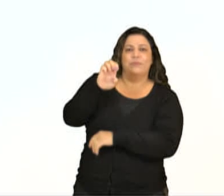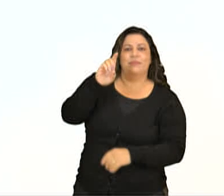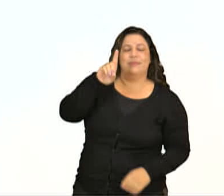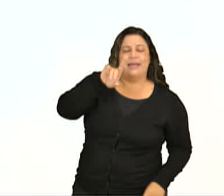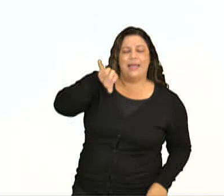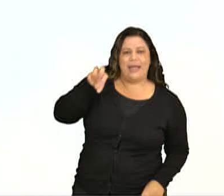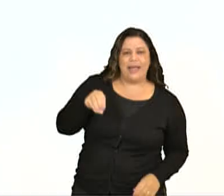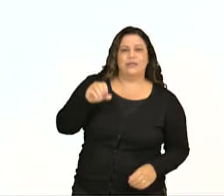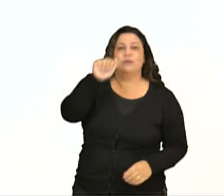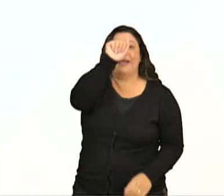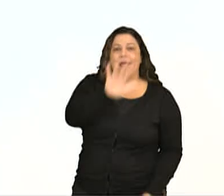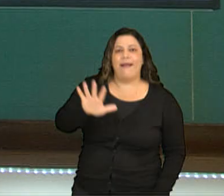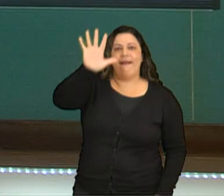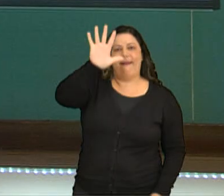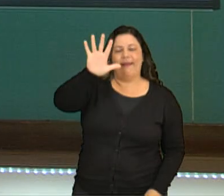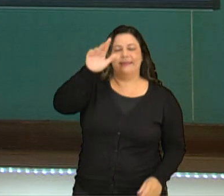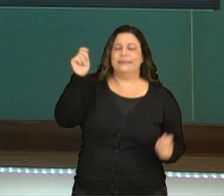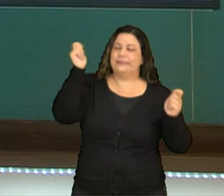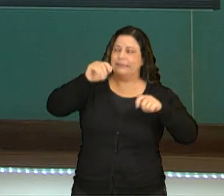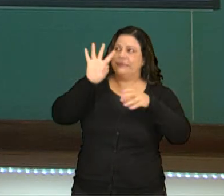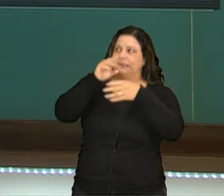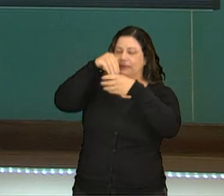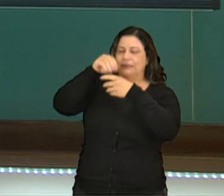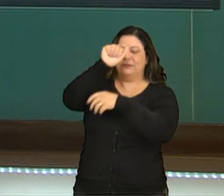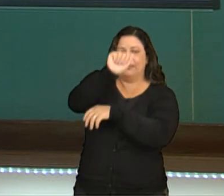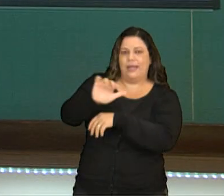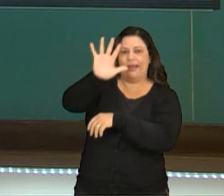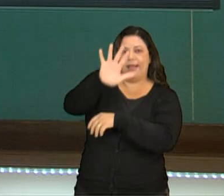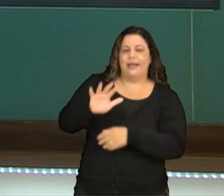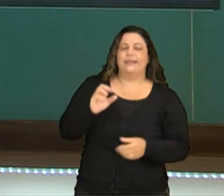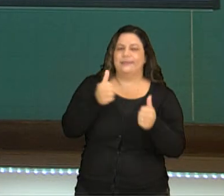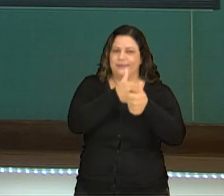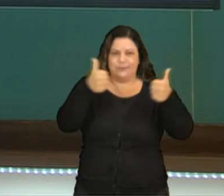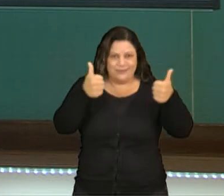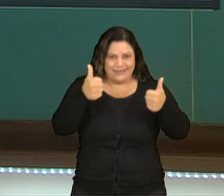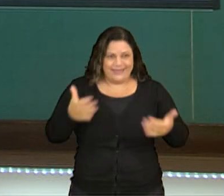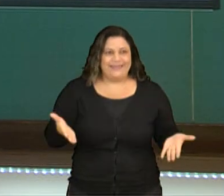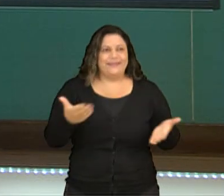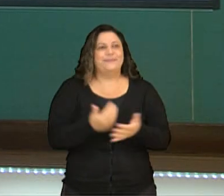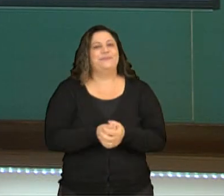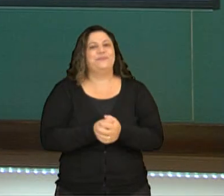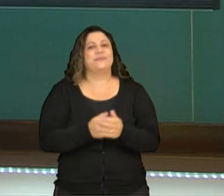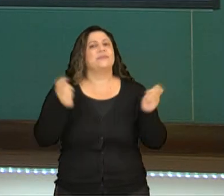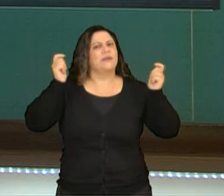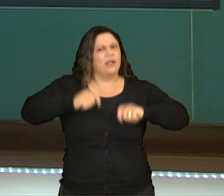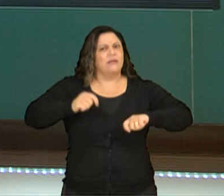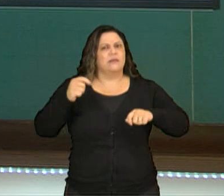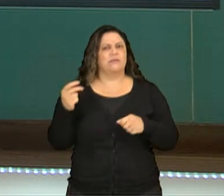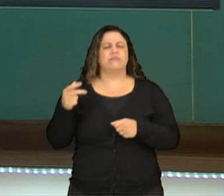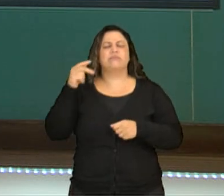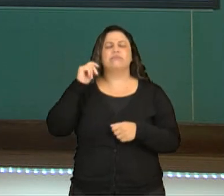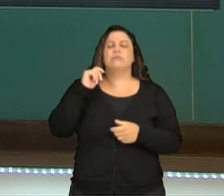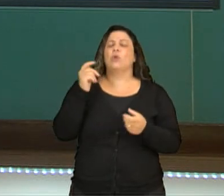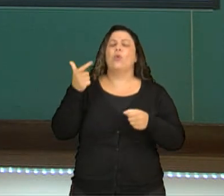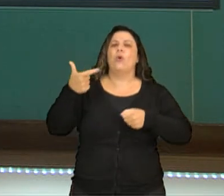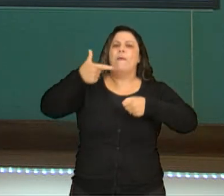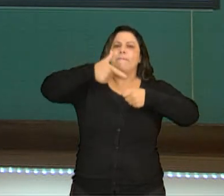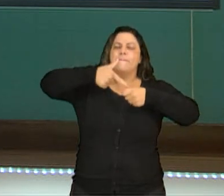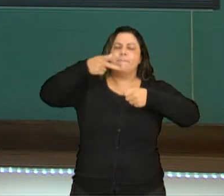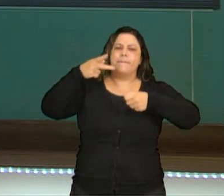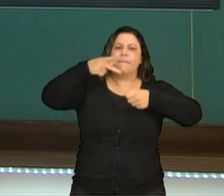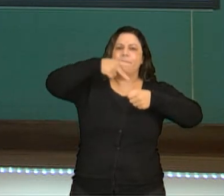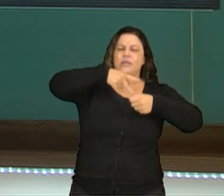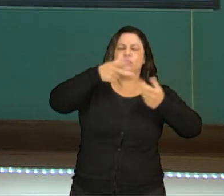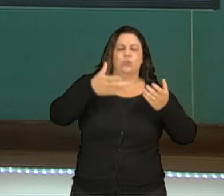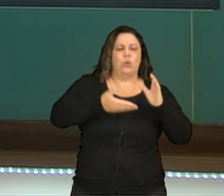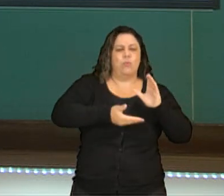do Oriente Médio, na Ásia, ok? Então, grande produção de petróleo do planeta é extraído